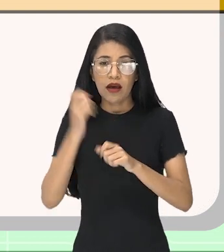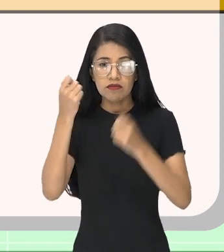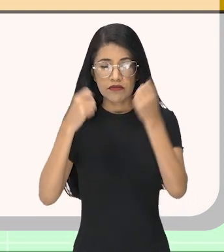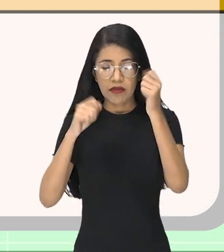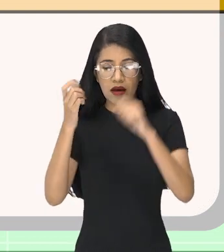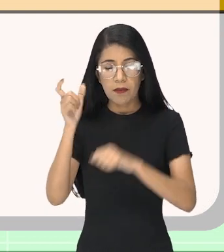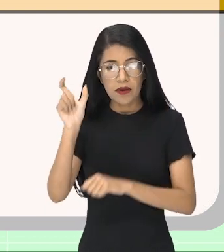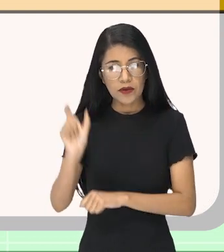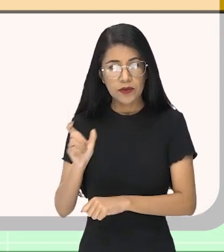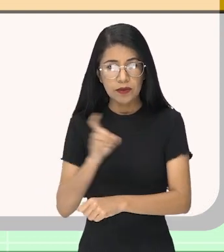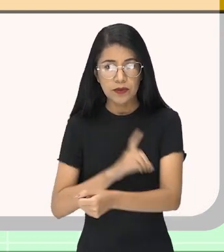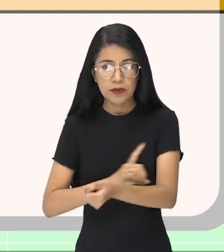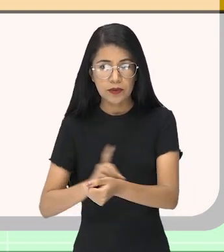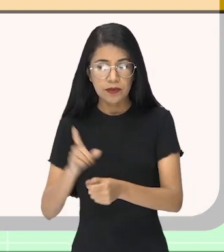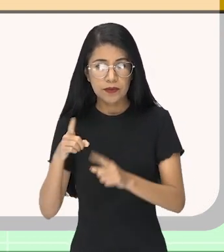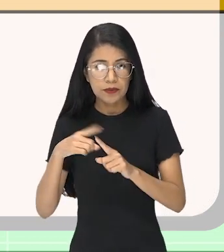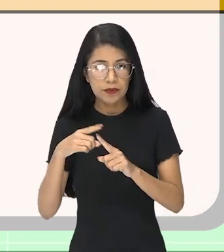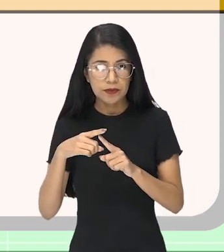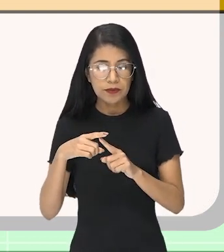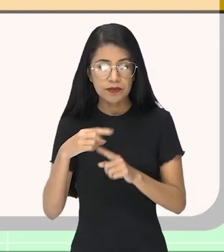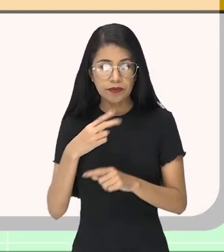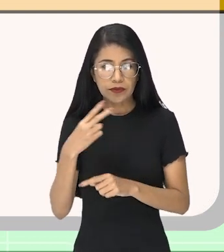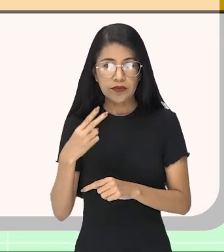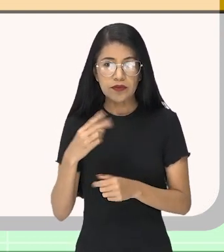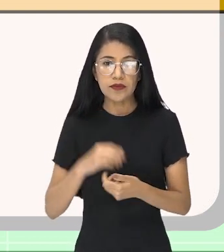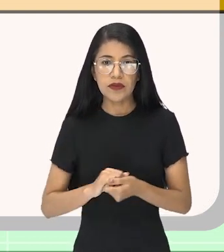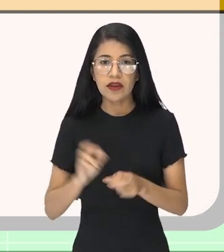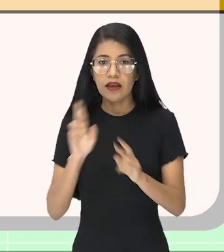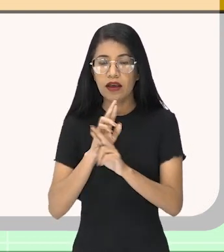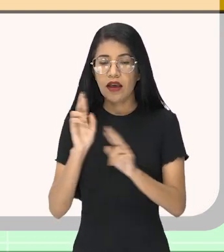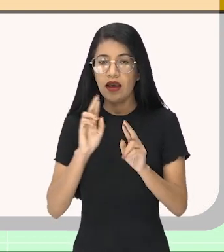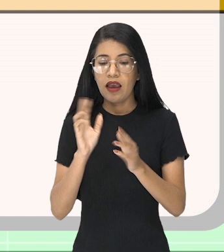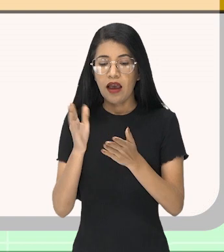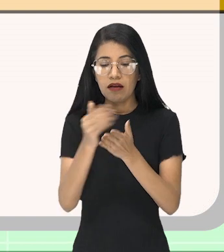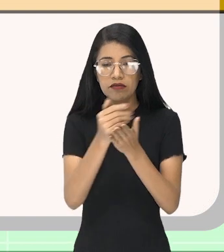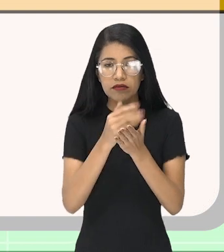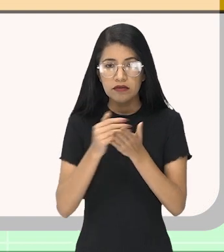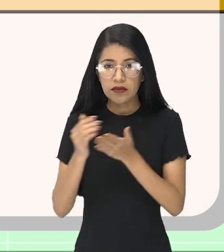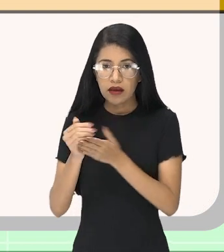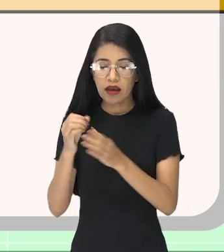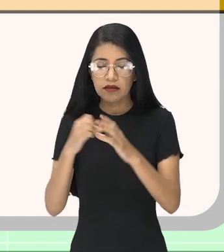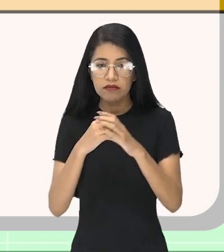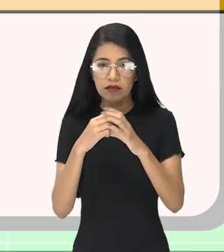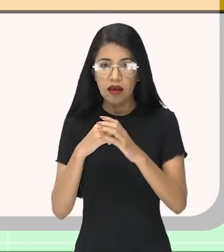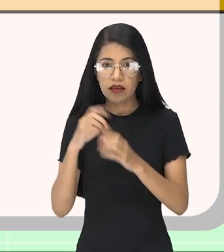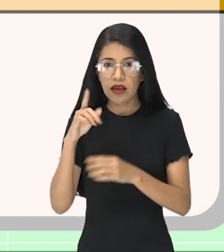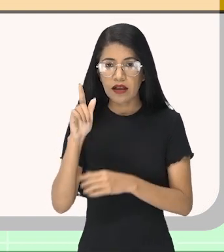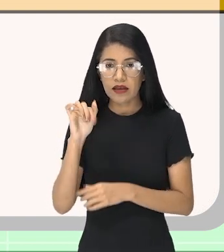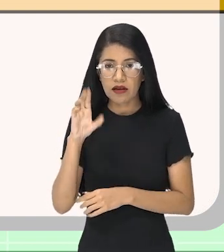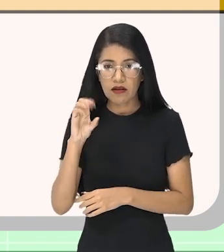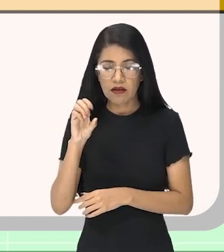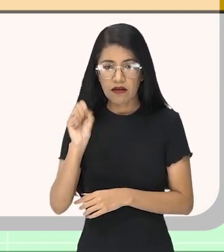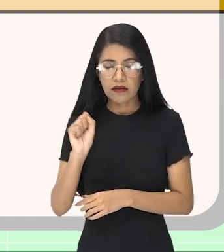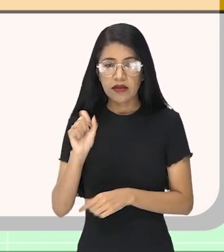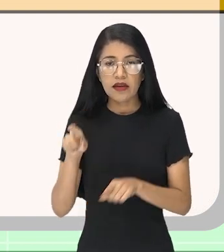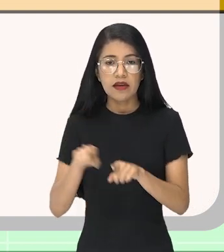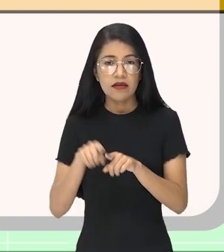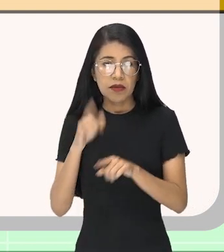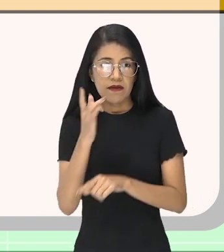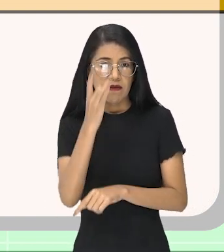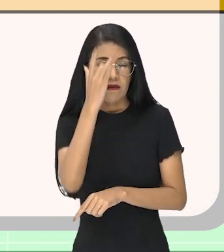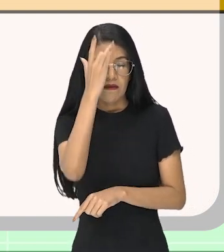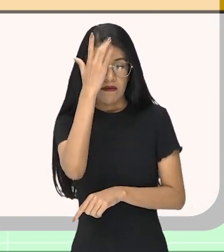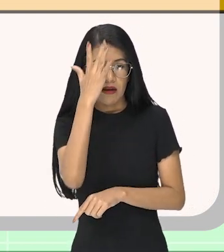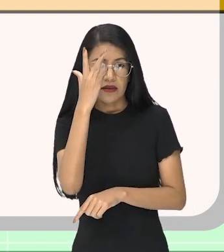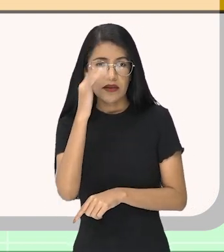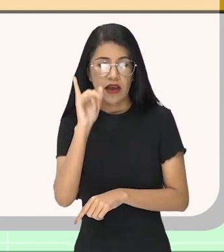está relacionado ao aumento da captação de glicose pelas células, a facilidade da